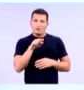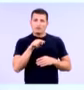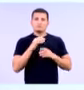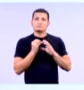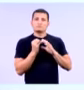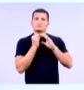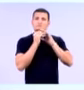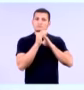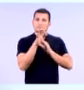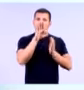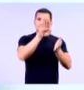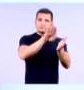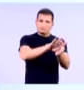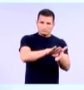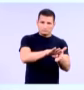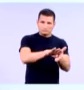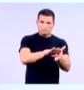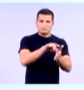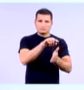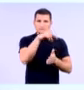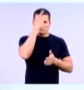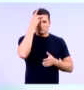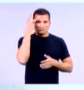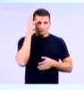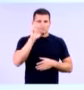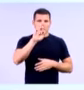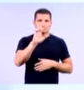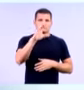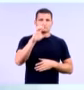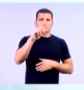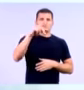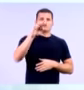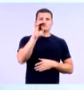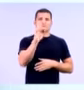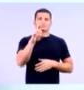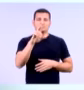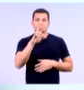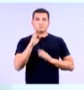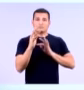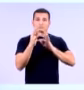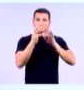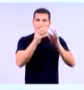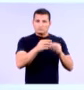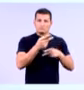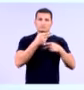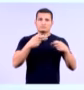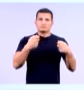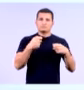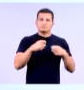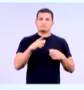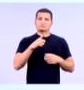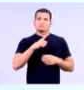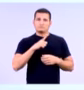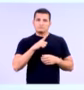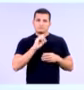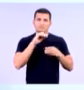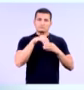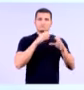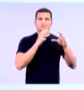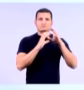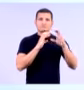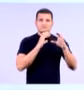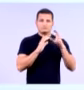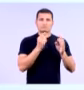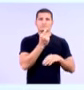esse destinatário, né, a este receptor, todos esses elementos devem estar presentes no ato comunicativo.